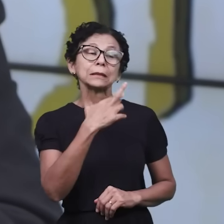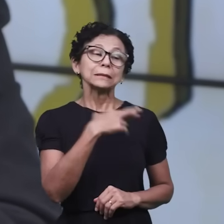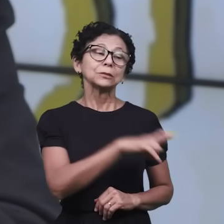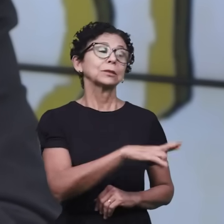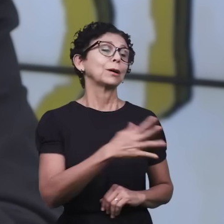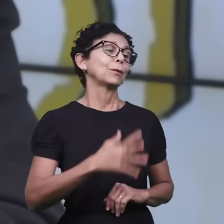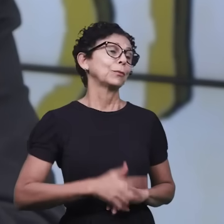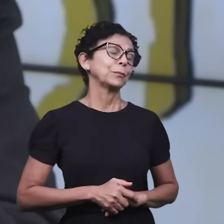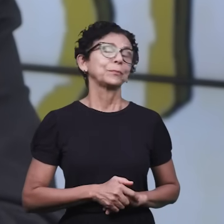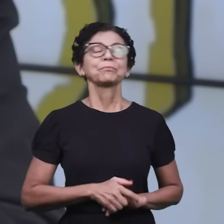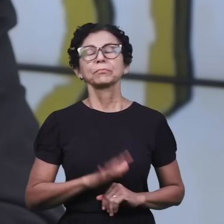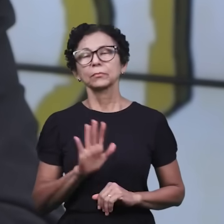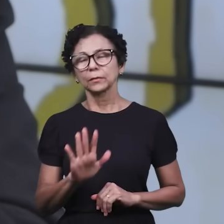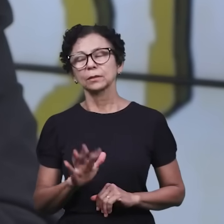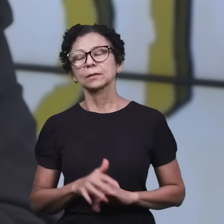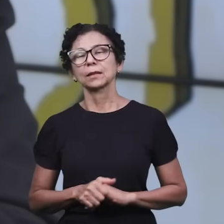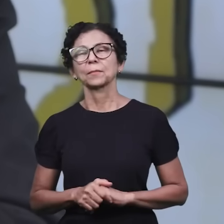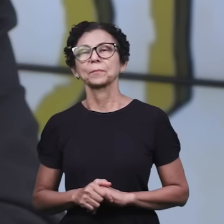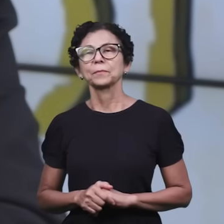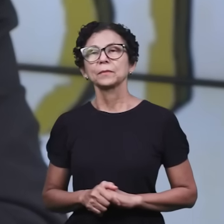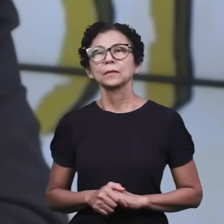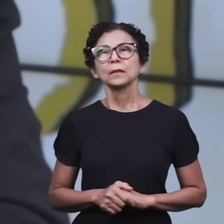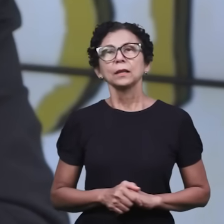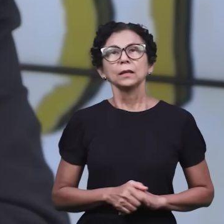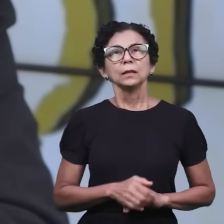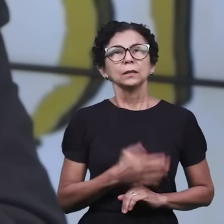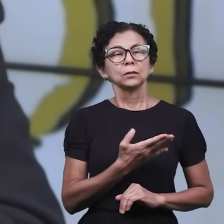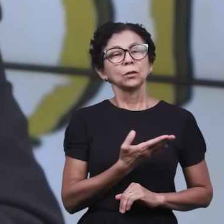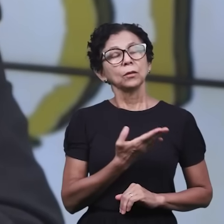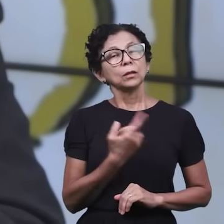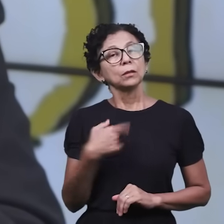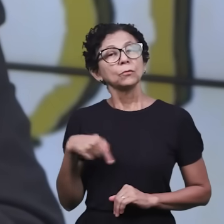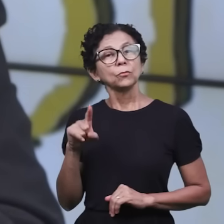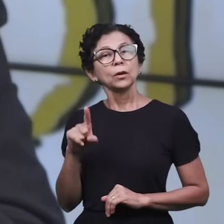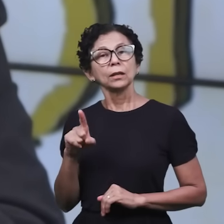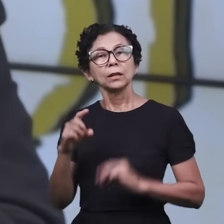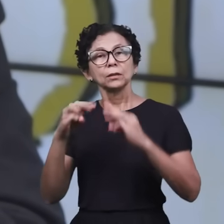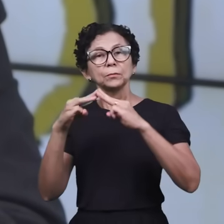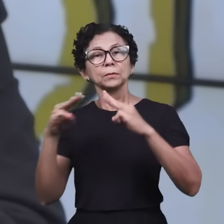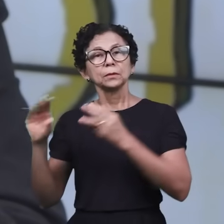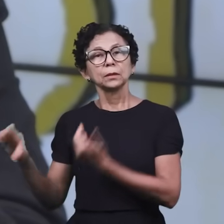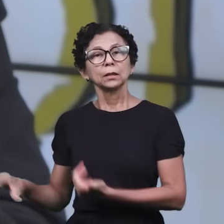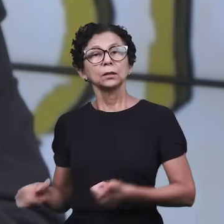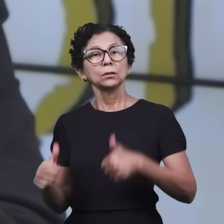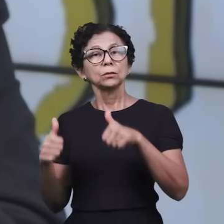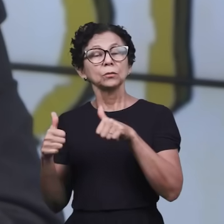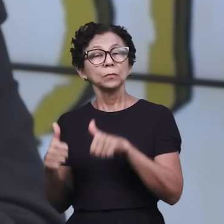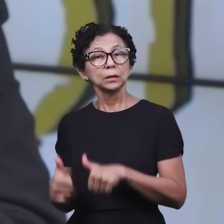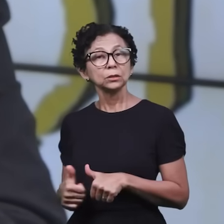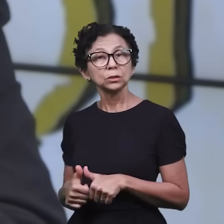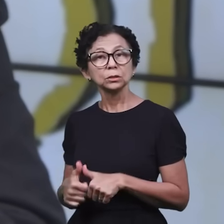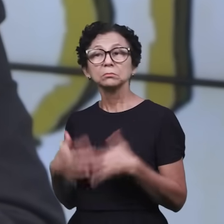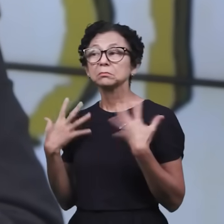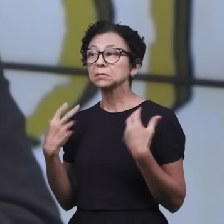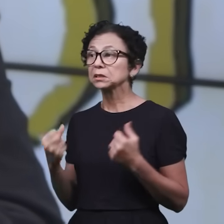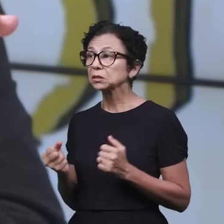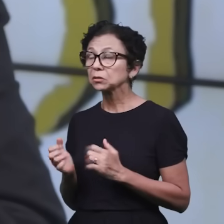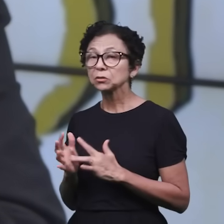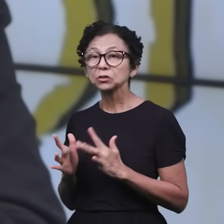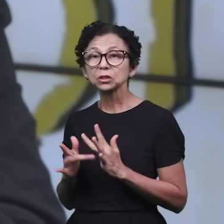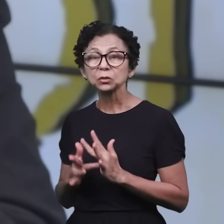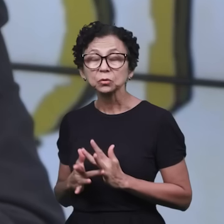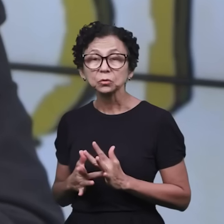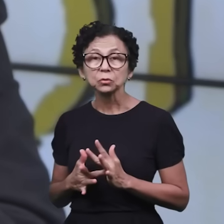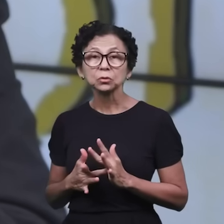fora e foi servir o Senhor. Então, porque ela viu ali a experiência. Mas assim, em cima disso, Amadeu, só concluindo, você falou a respeito